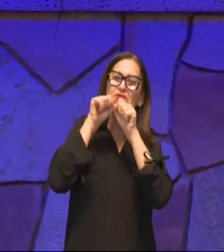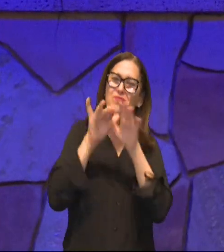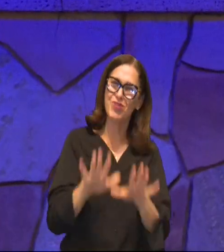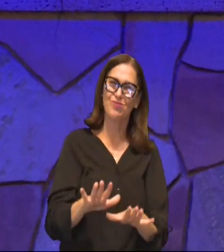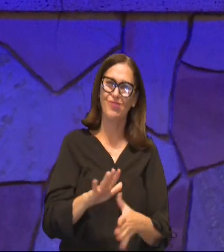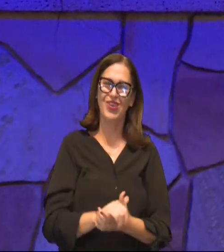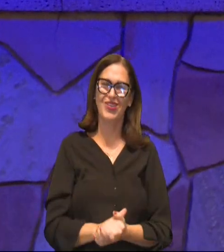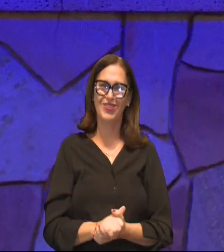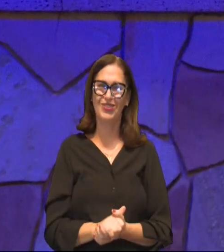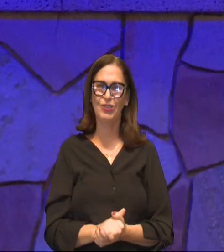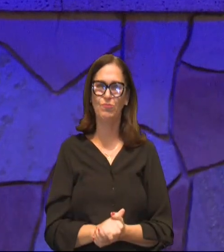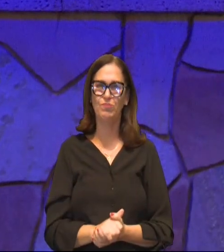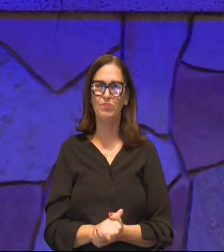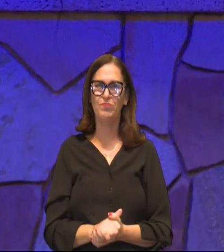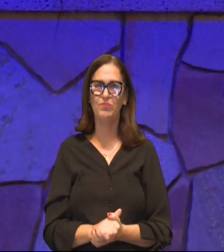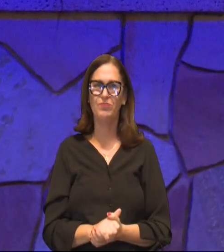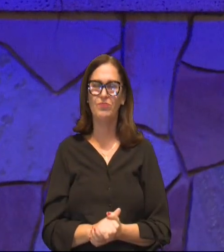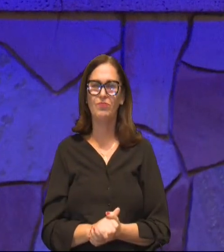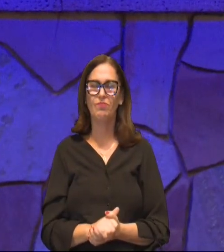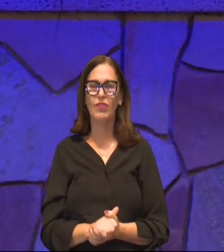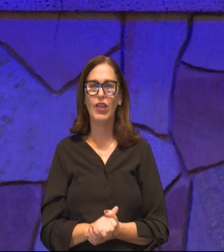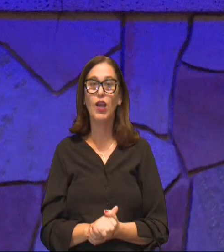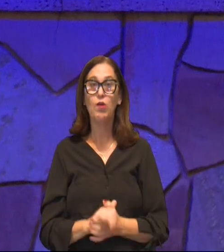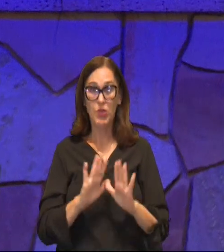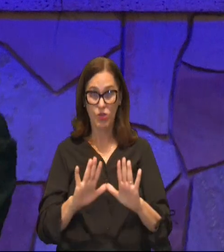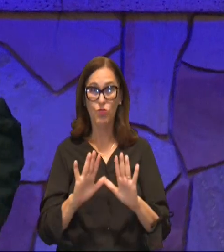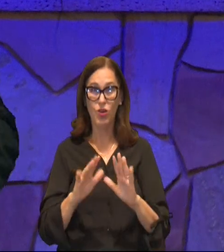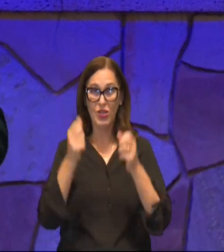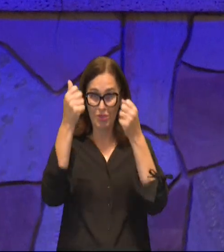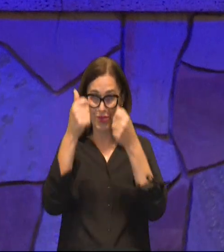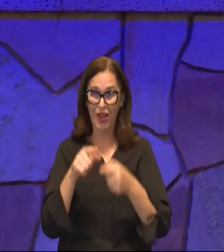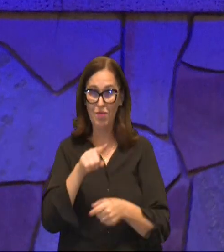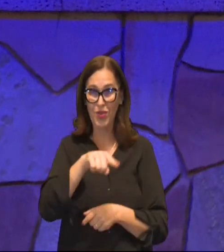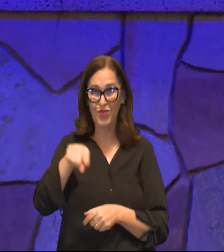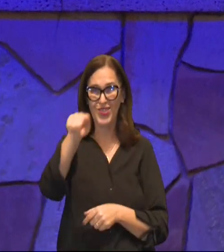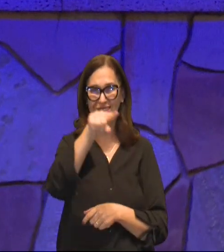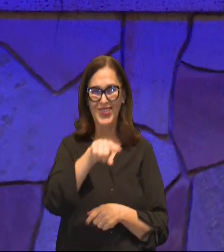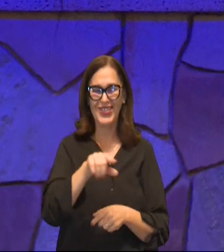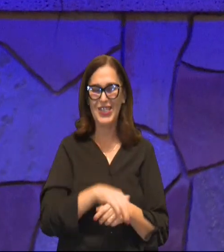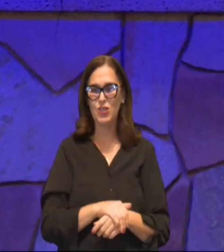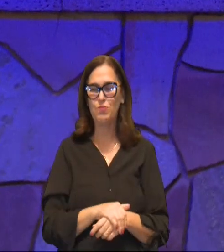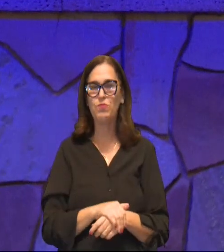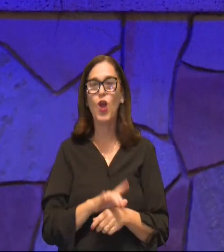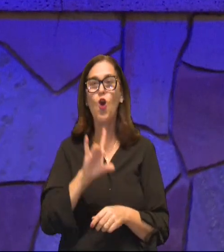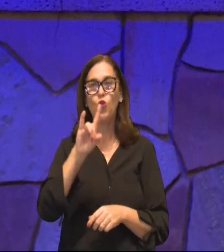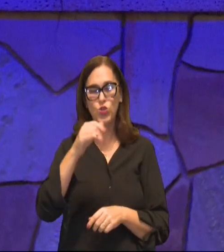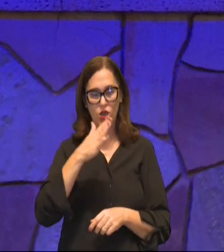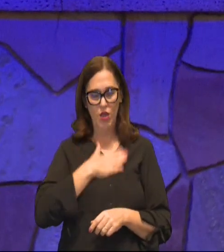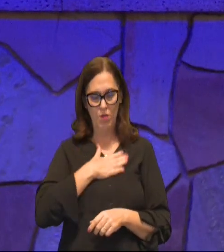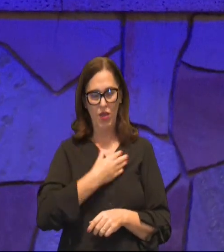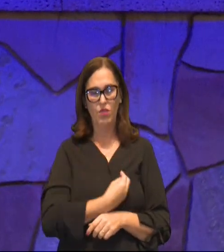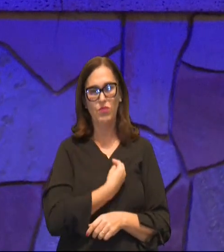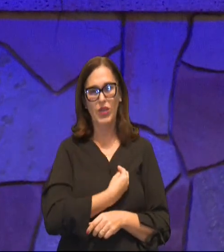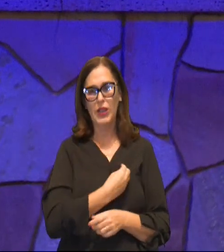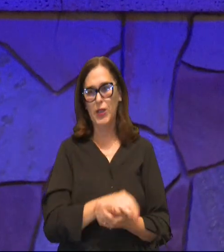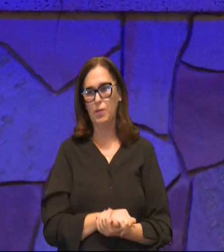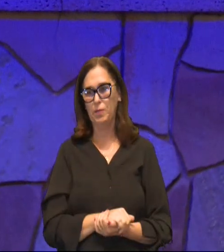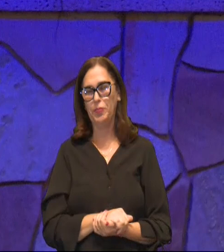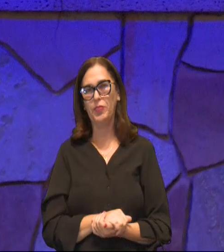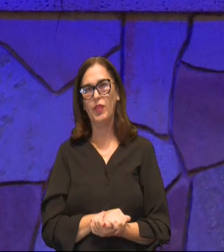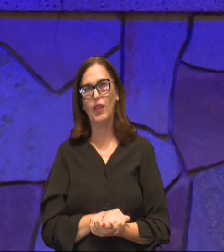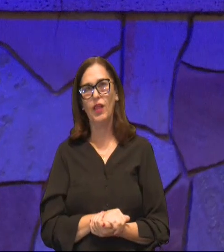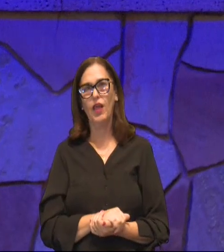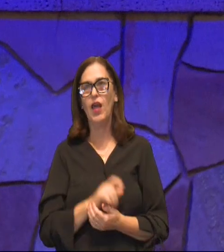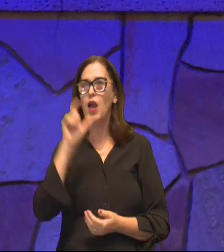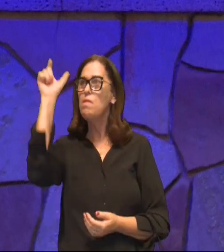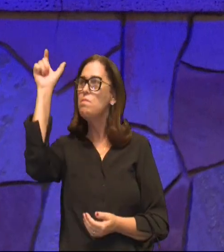abençoando, queridos. Mas deixe-me contar para vocês, houve um dia na minha vida que essa